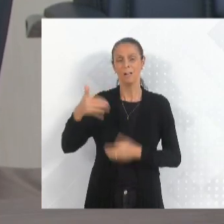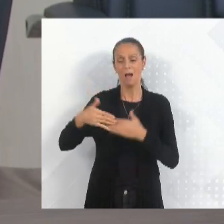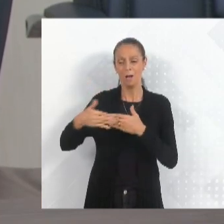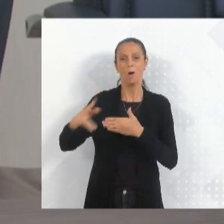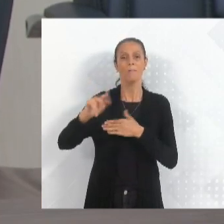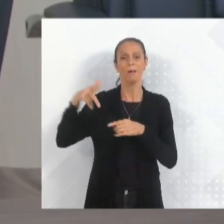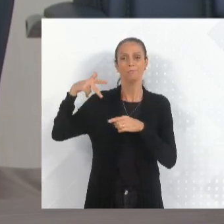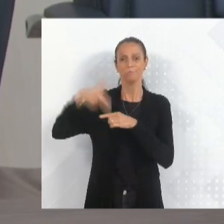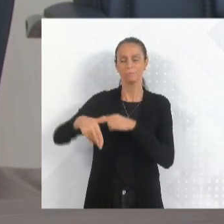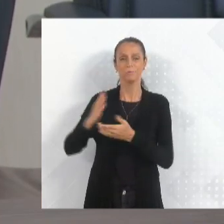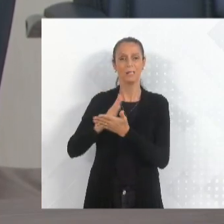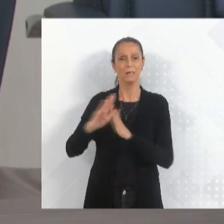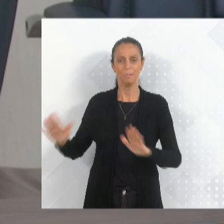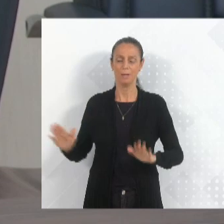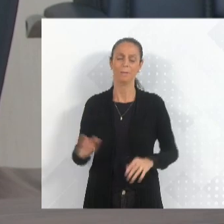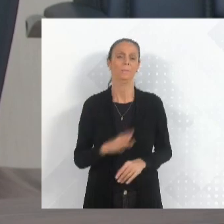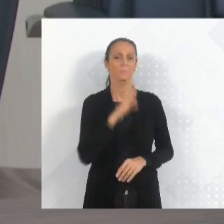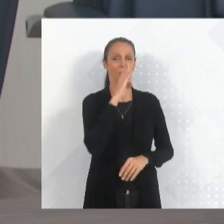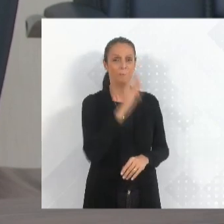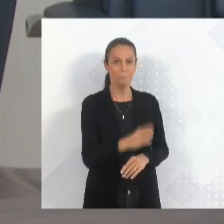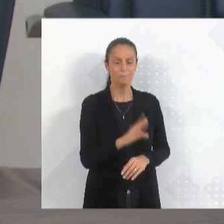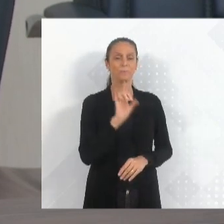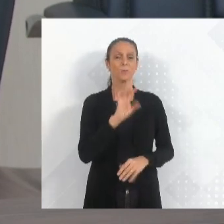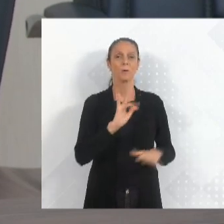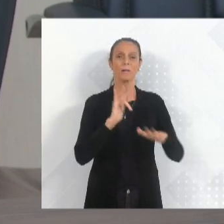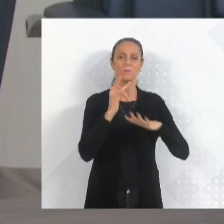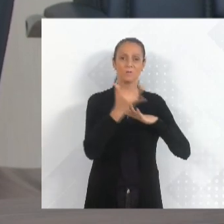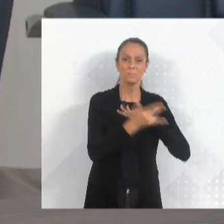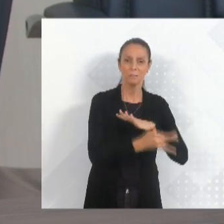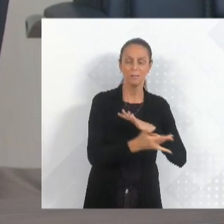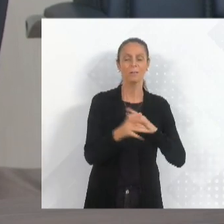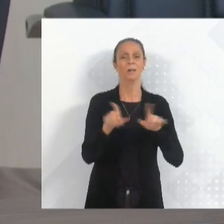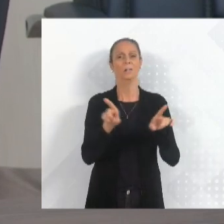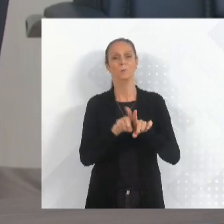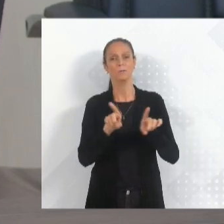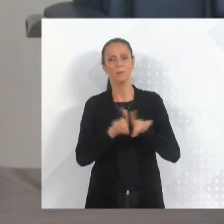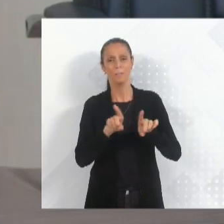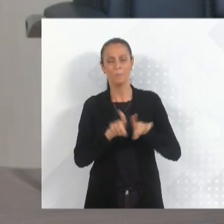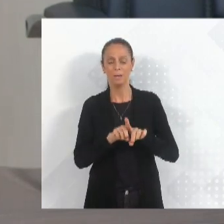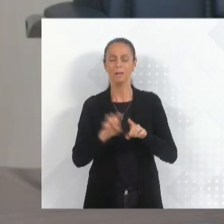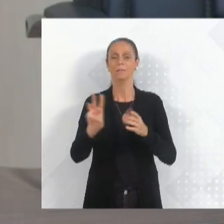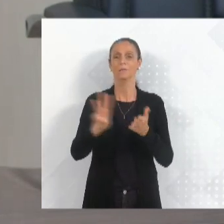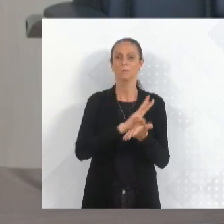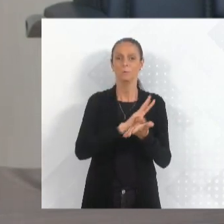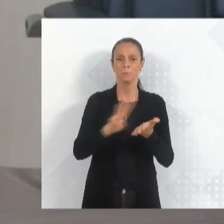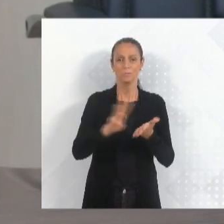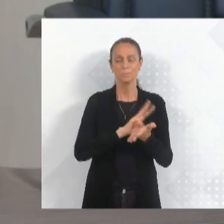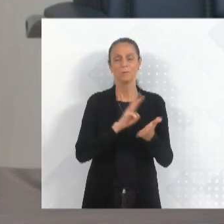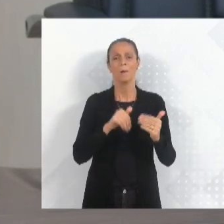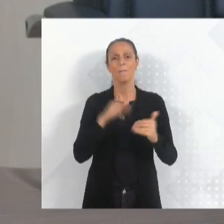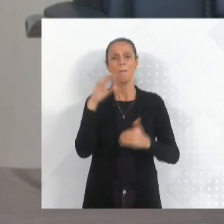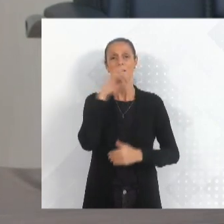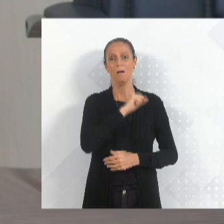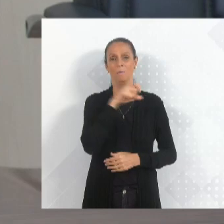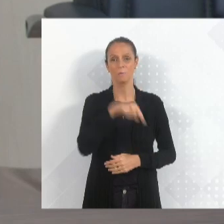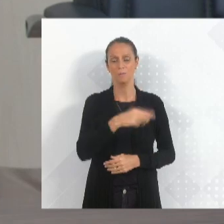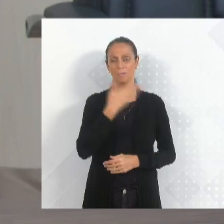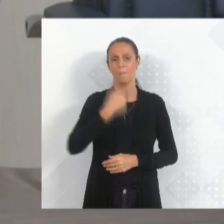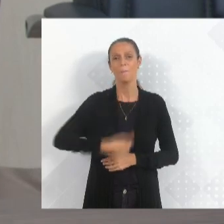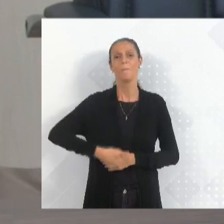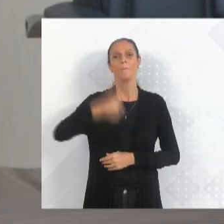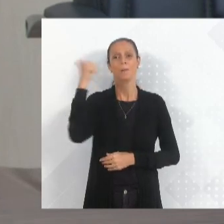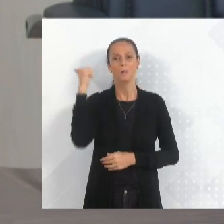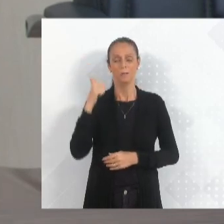para o WhatsApp, Facebook e Instagram, e aí nós vamos ter uma rastreabilidade do atendimento para as pessoas. Isso melhora, né? Dá uma